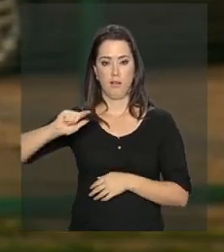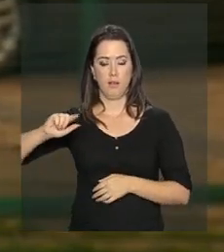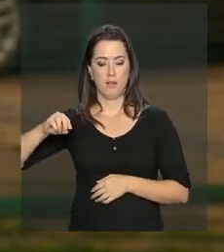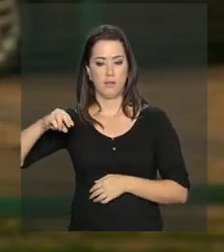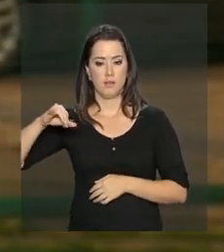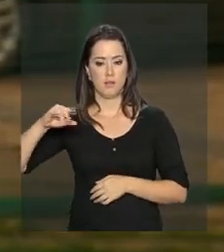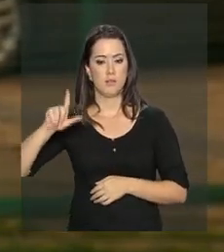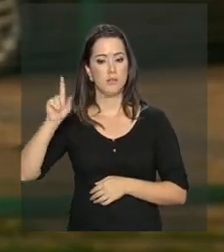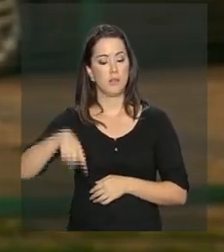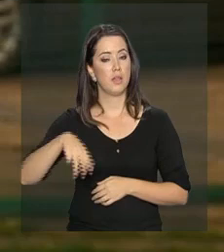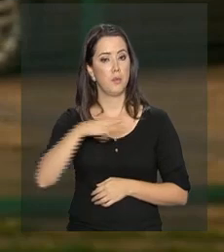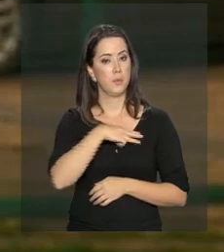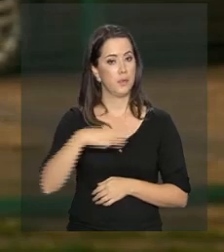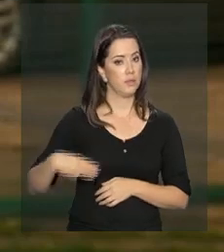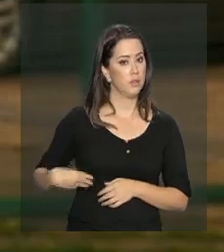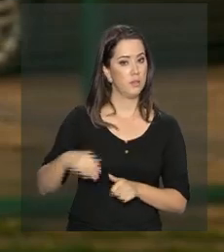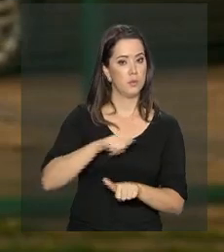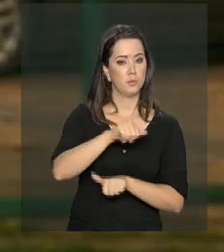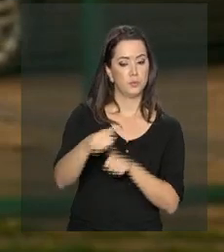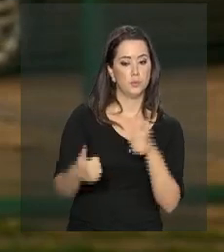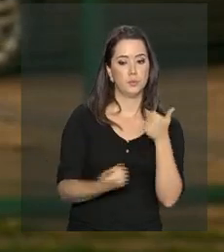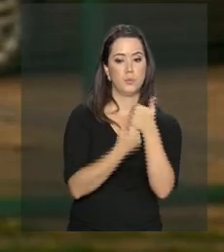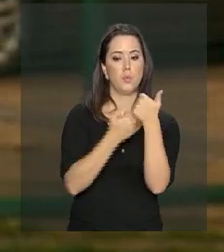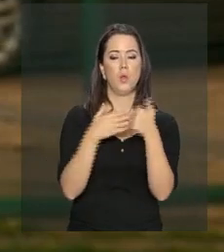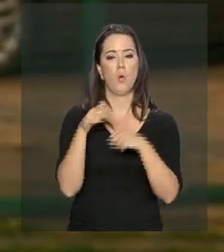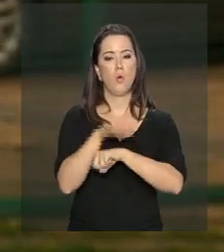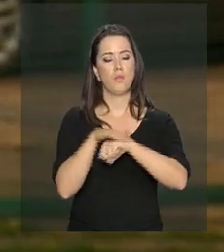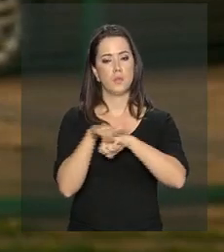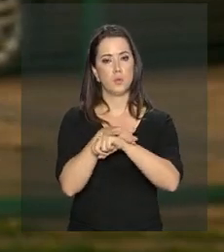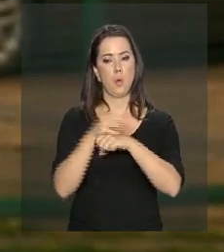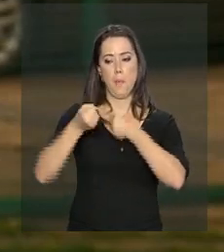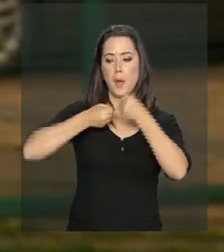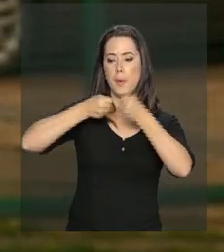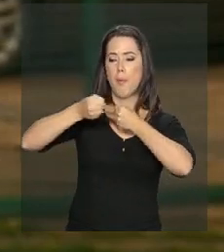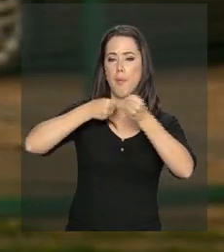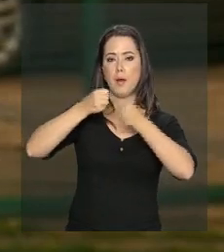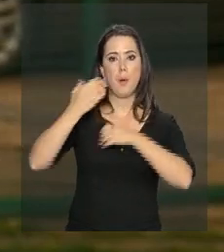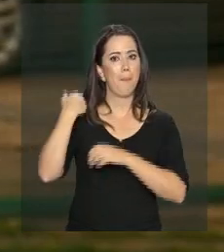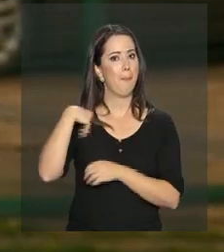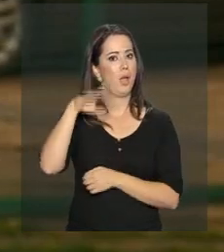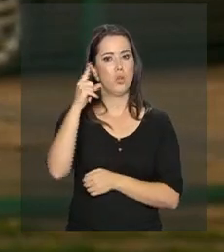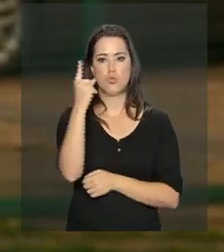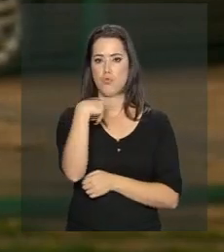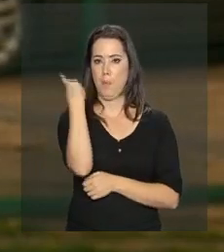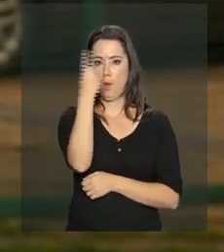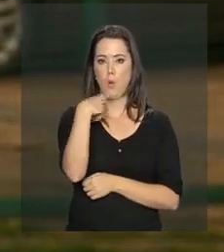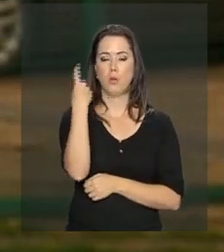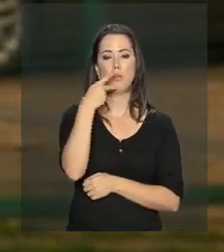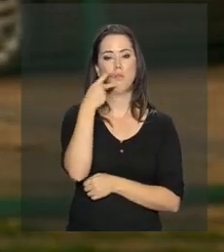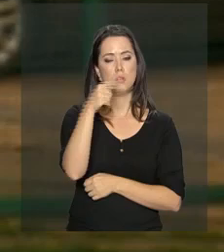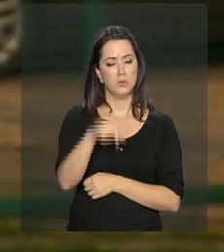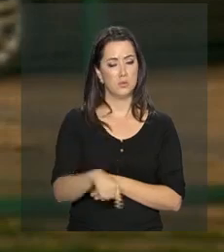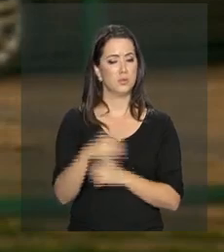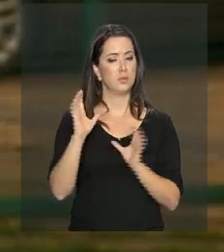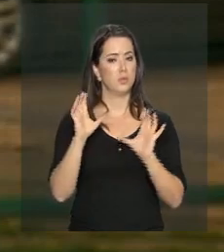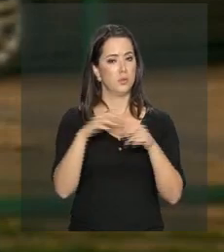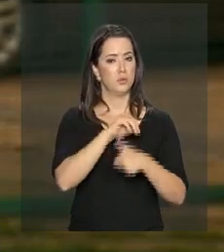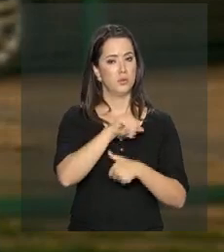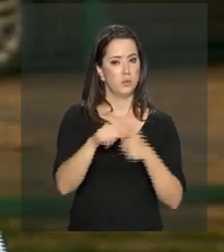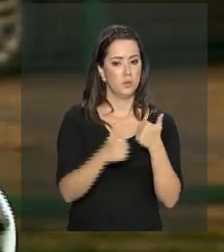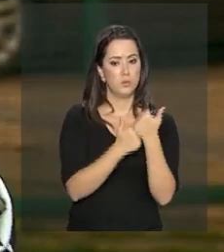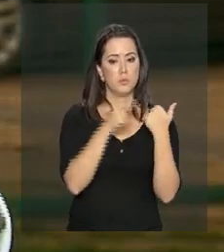é ministro extraordinário da transição conversou com os jornalistas por mais de uma hora aqui no gabinete de transição